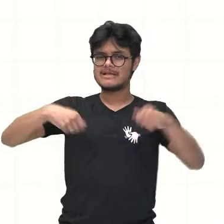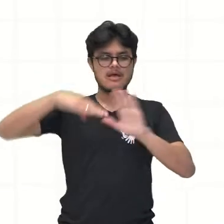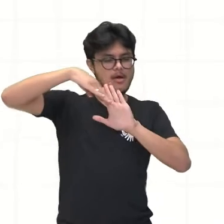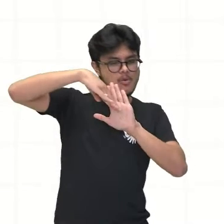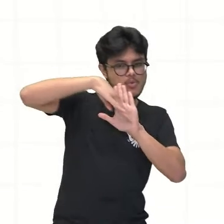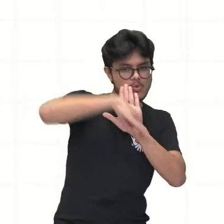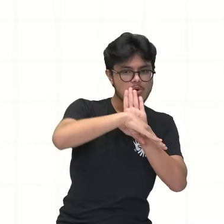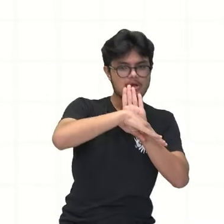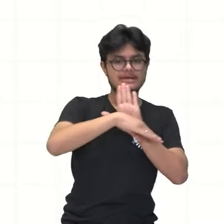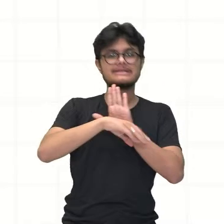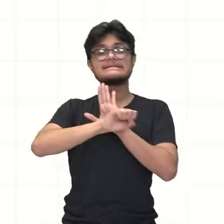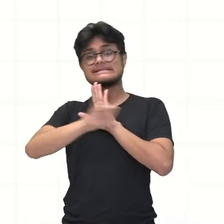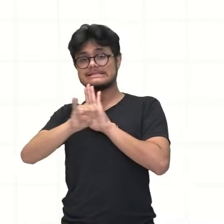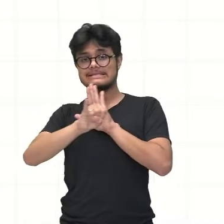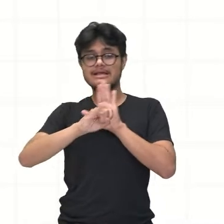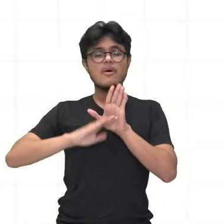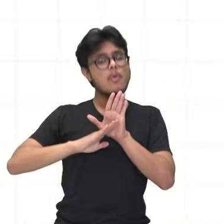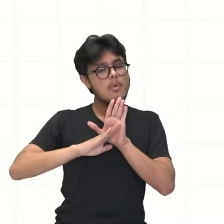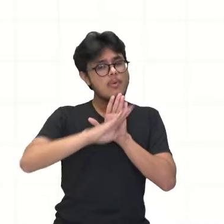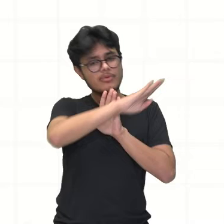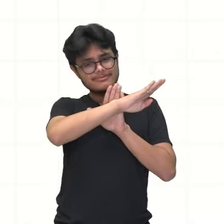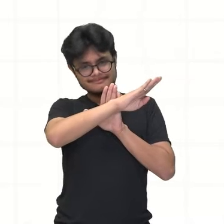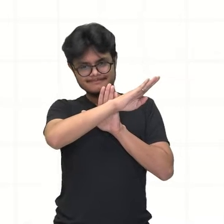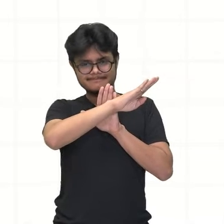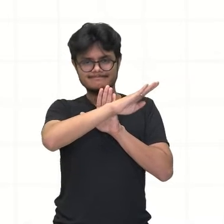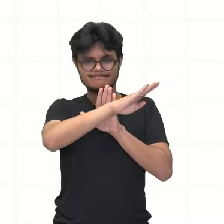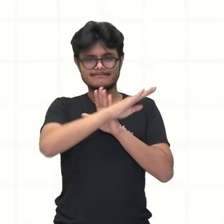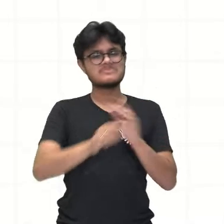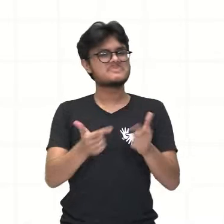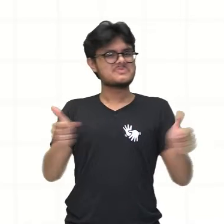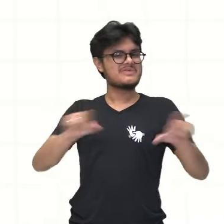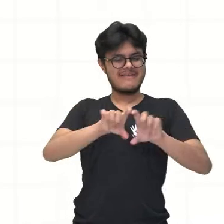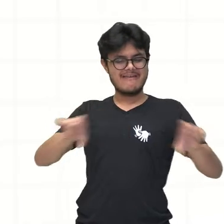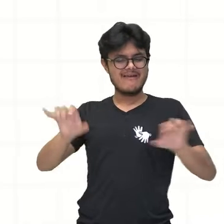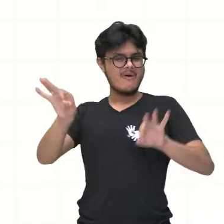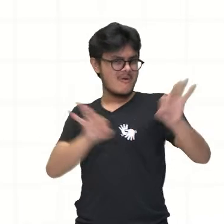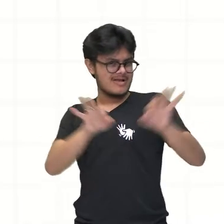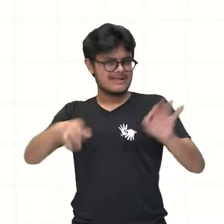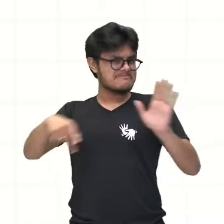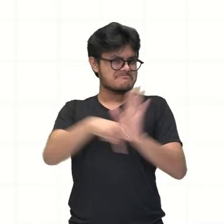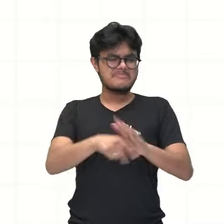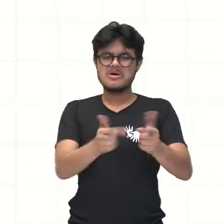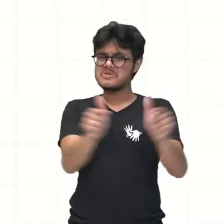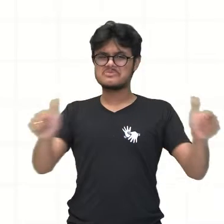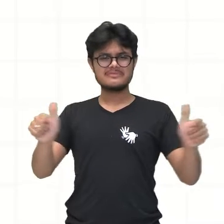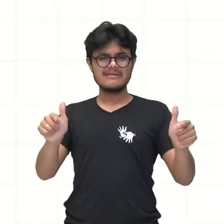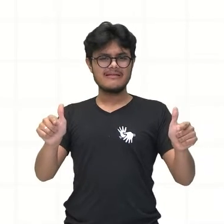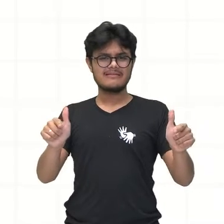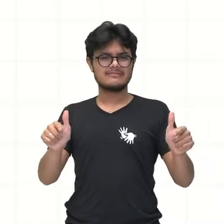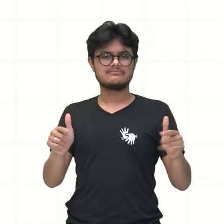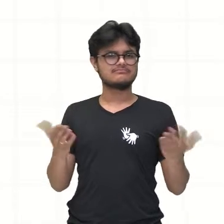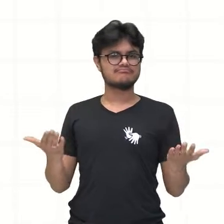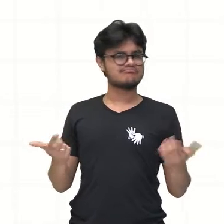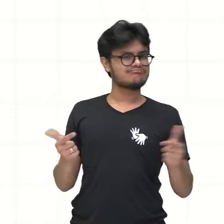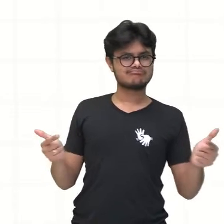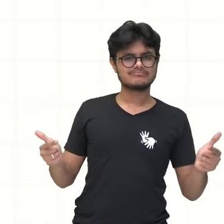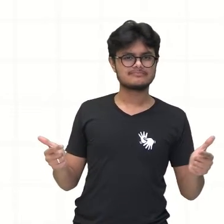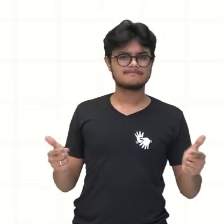esse número aí, esses números não estão em nenhuma ordem, nem em ordem crescente e nem em